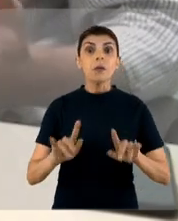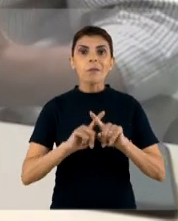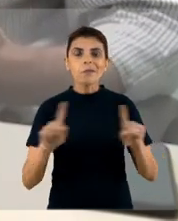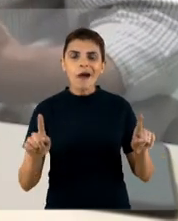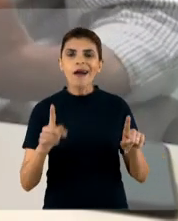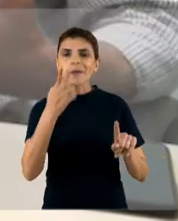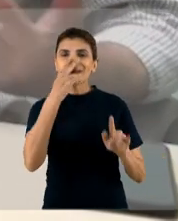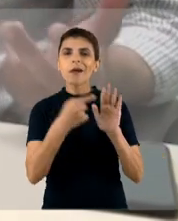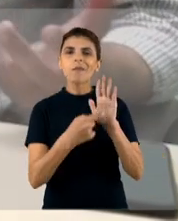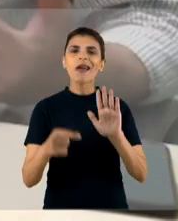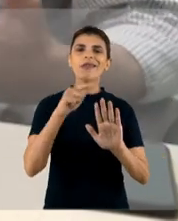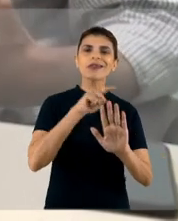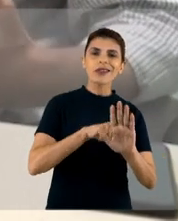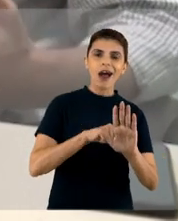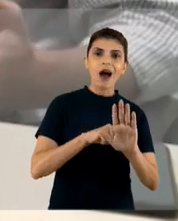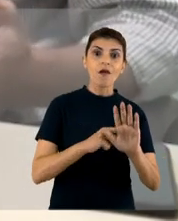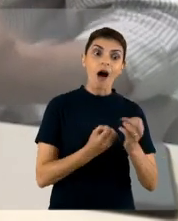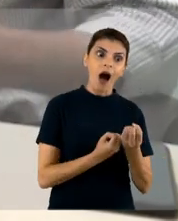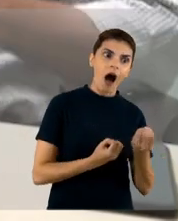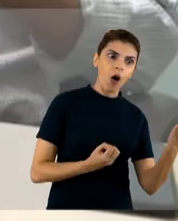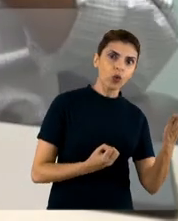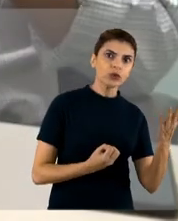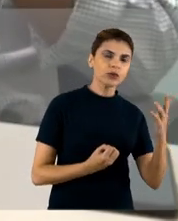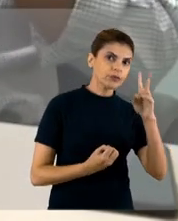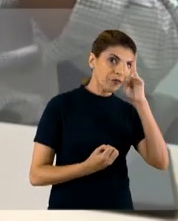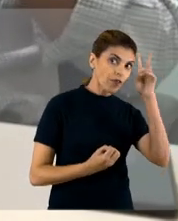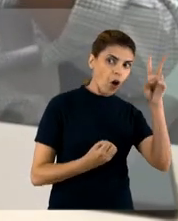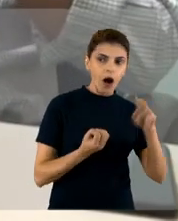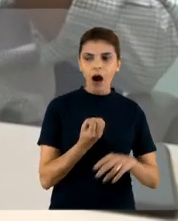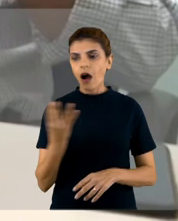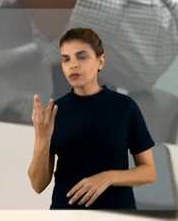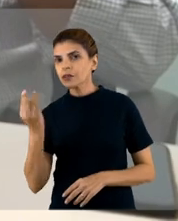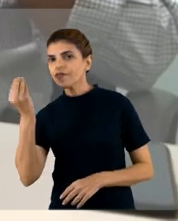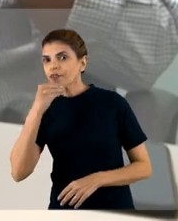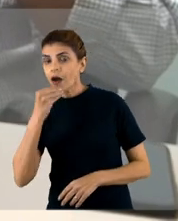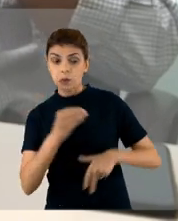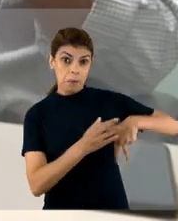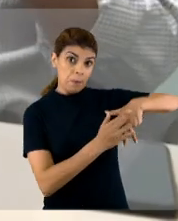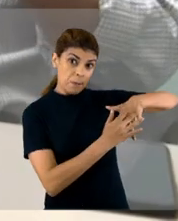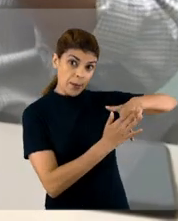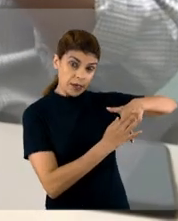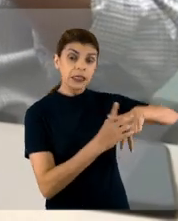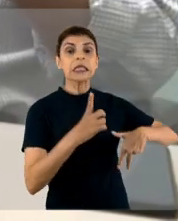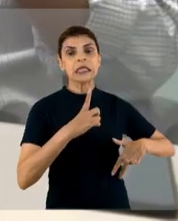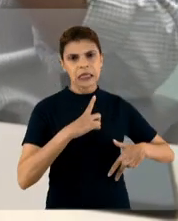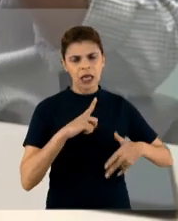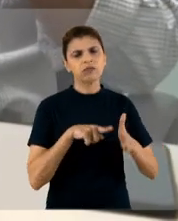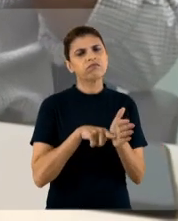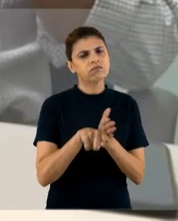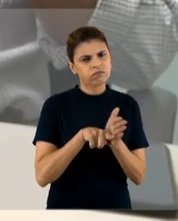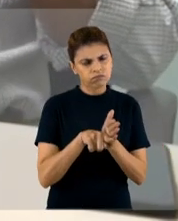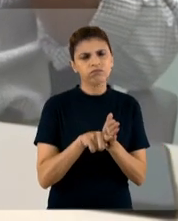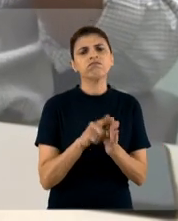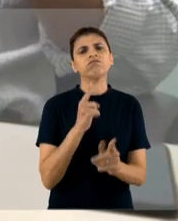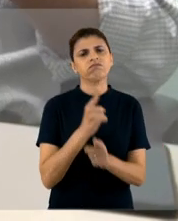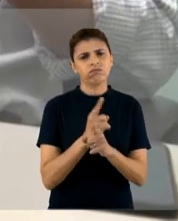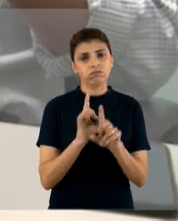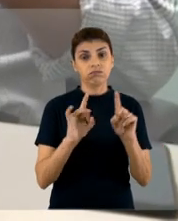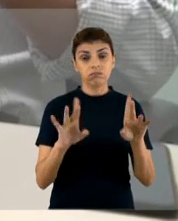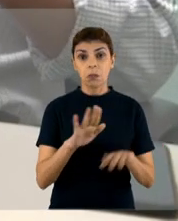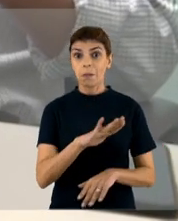a velha história do copo meio cheio e meio vazio é bom pro paciente eh que tem um diagnóstico de coronavírus saber que a